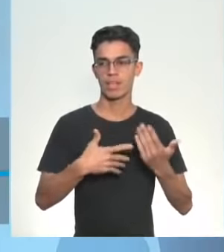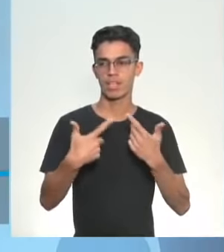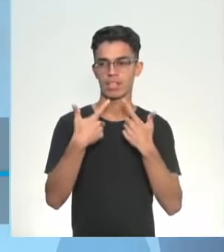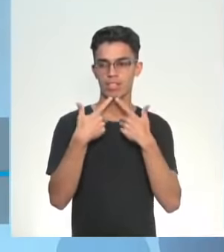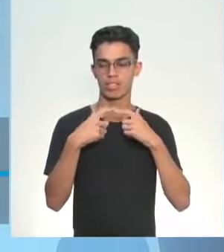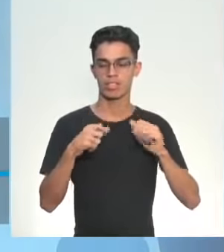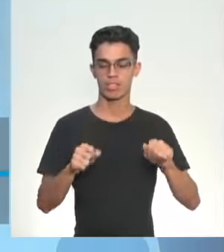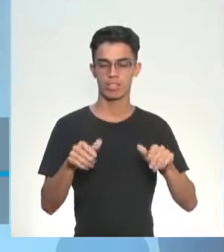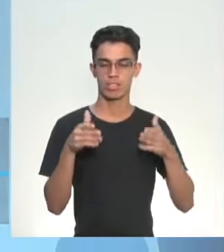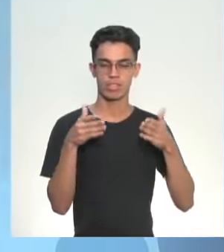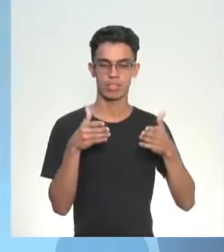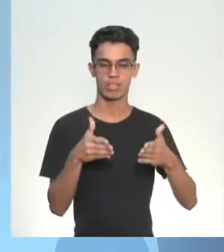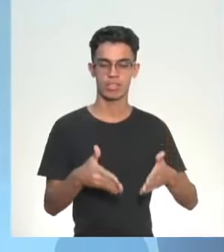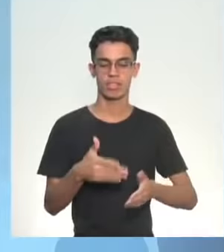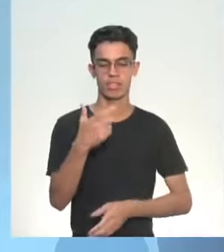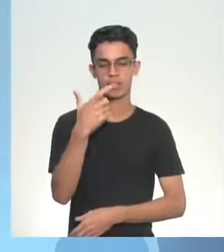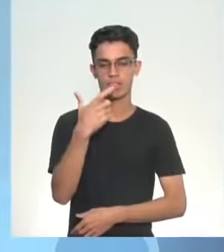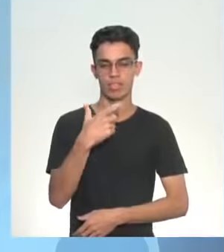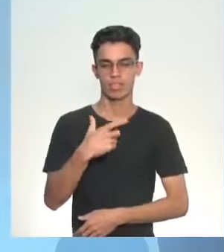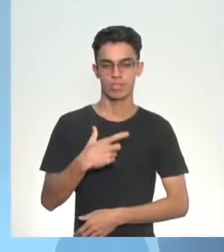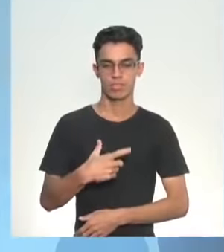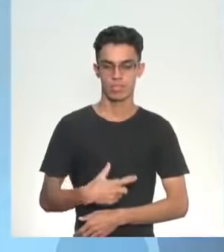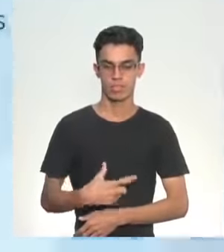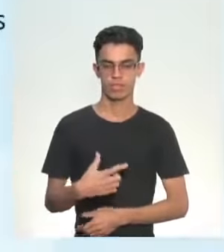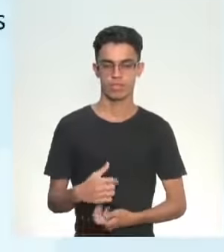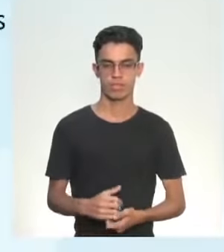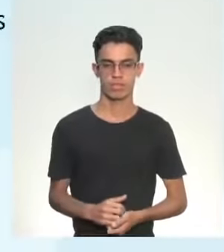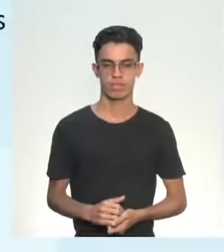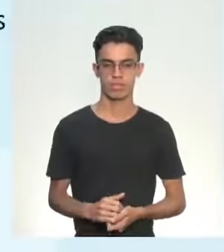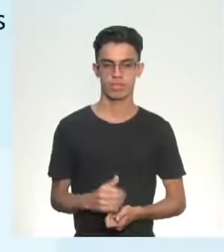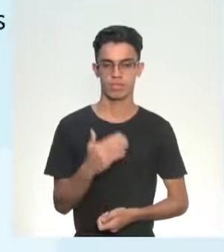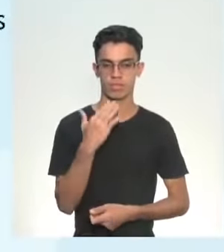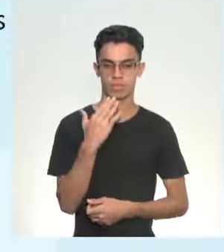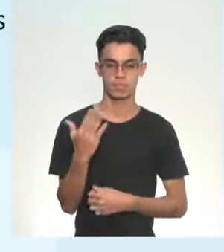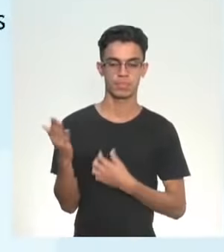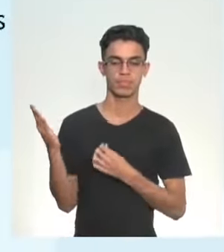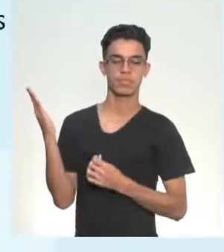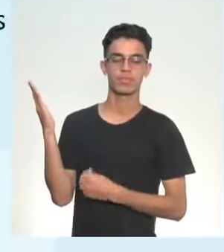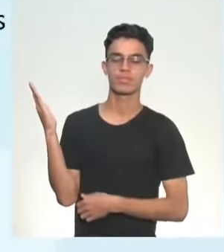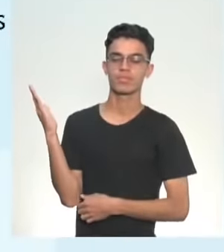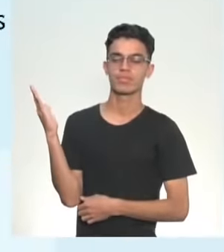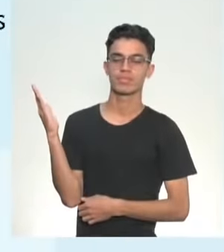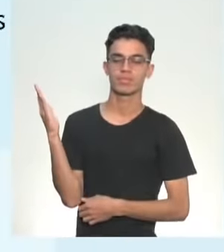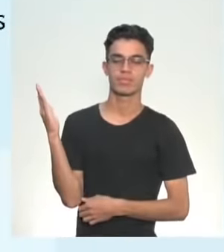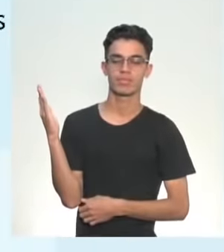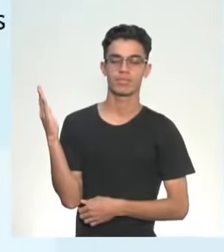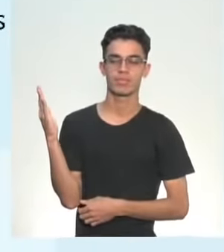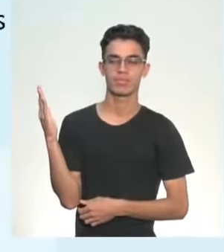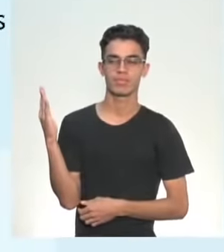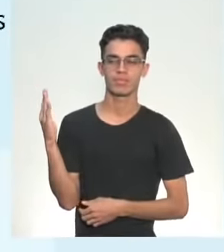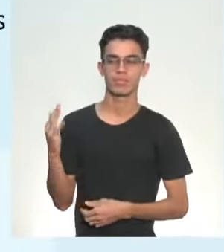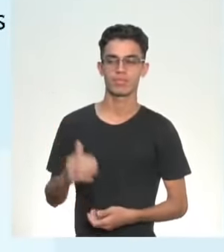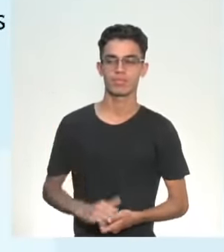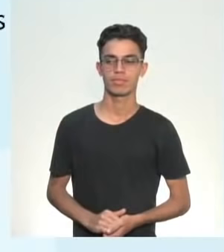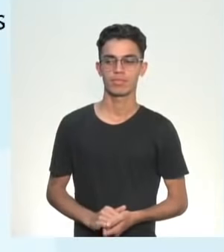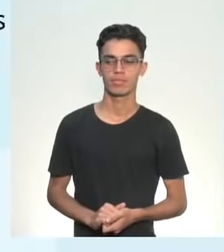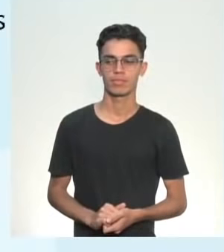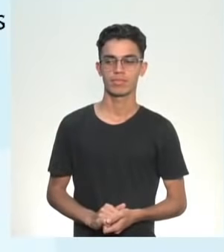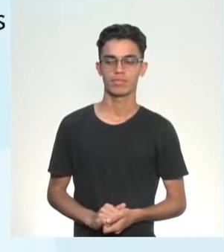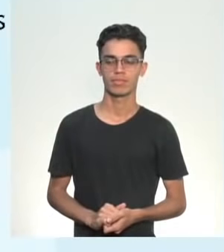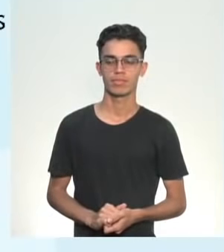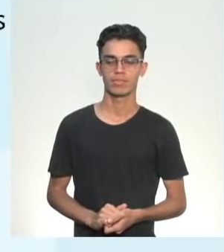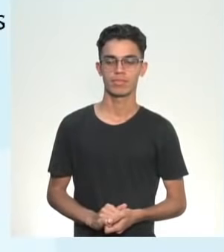língua hoje tudo bem sou last Place we identified Your Love differences from the present at